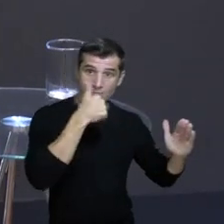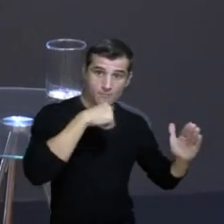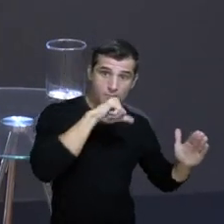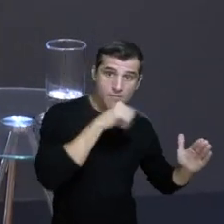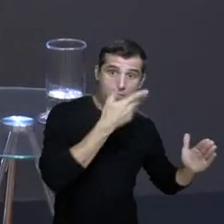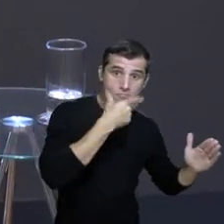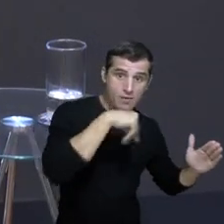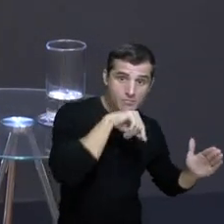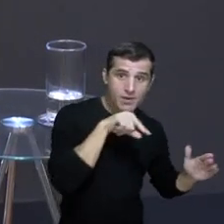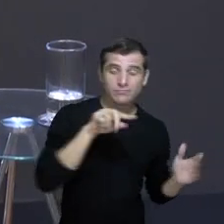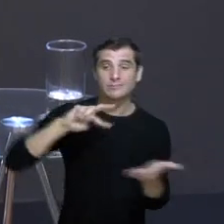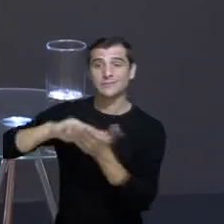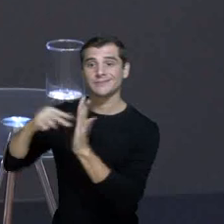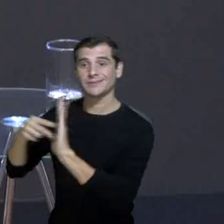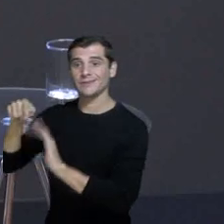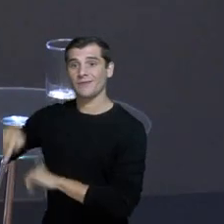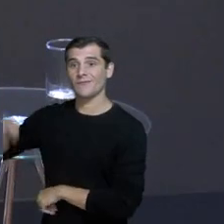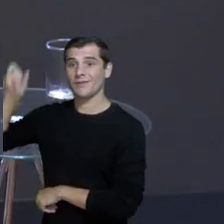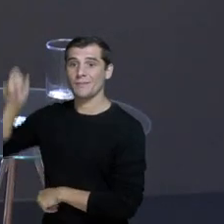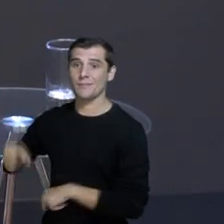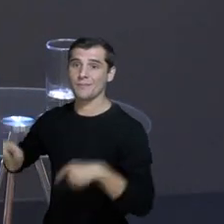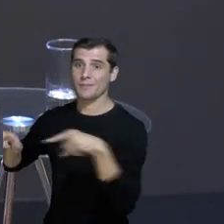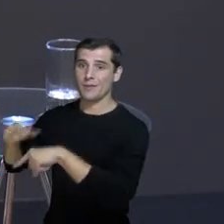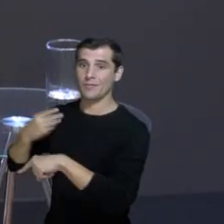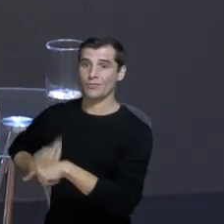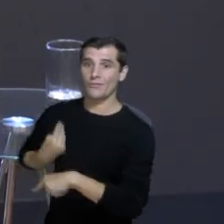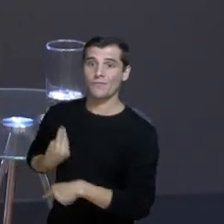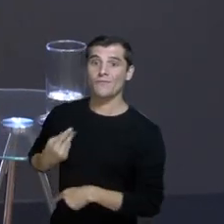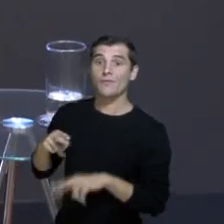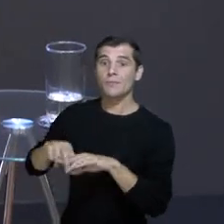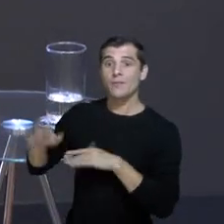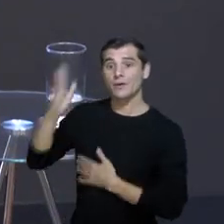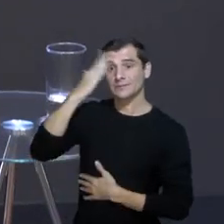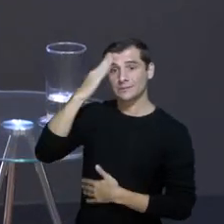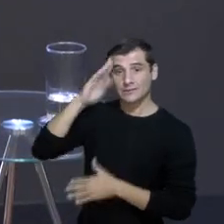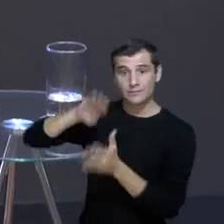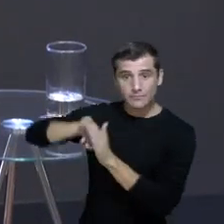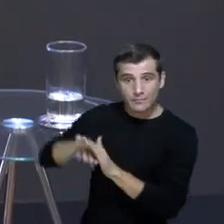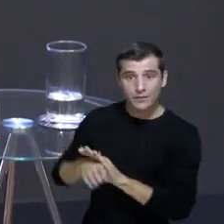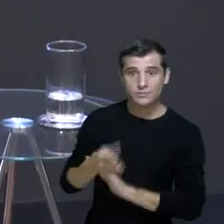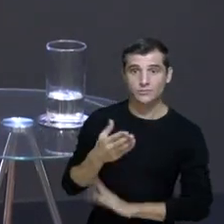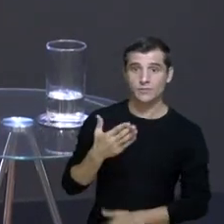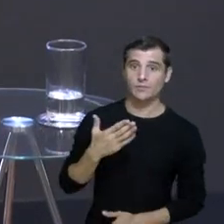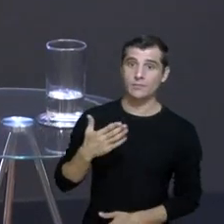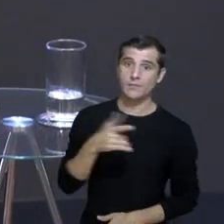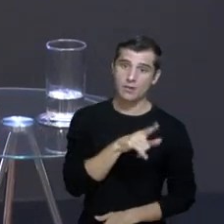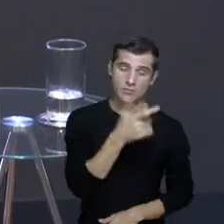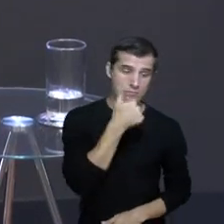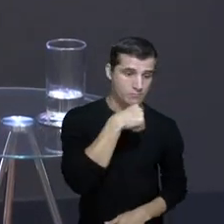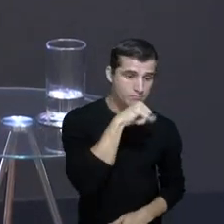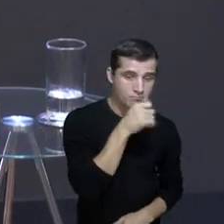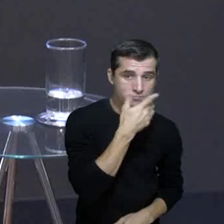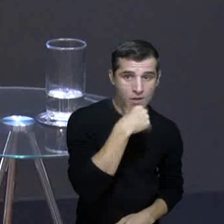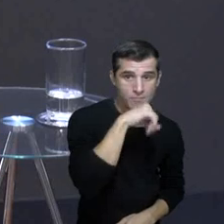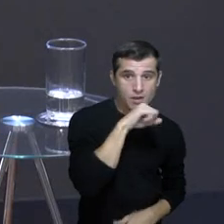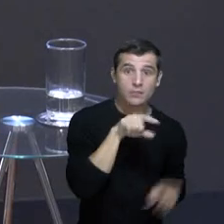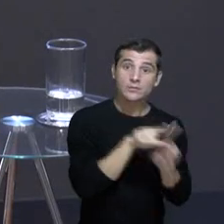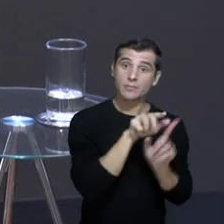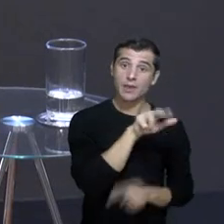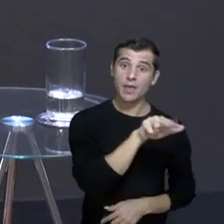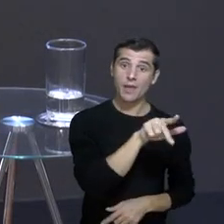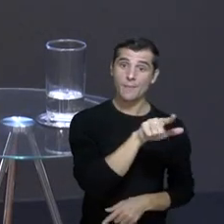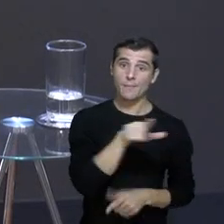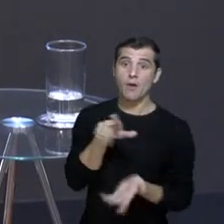meu pai meus irmãos e a gente tem que cuidar um do outro né